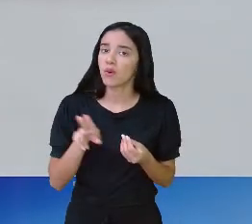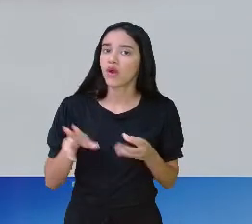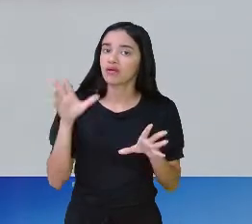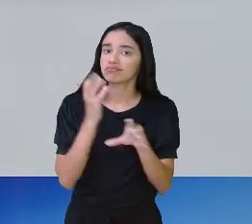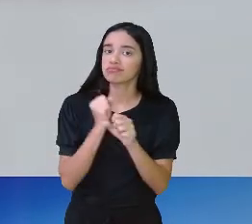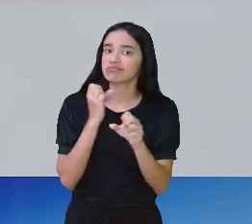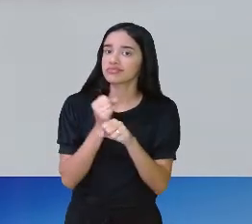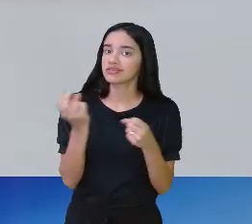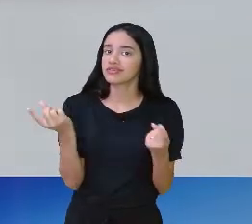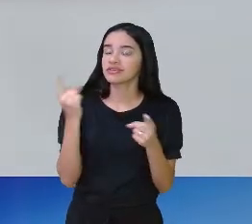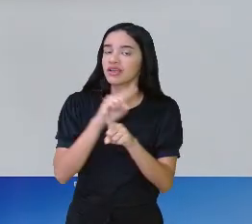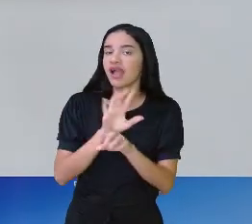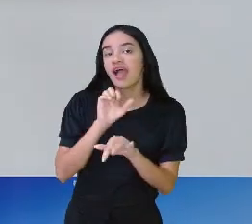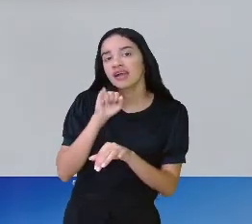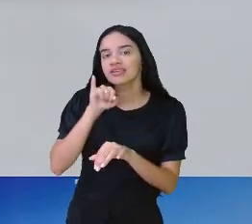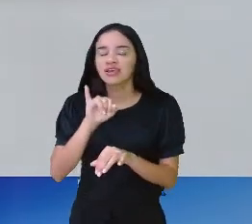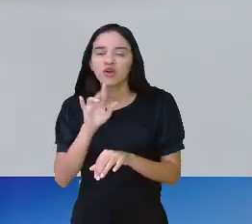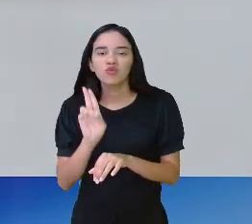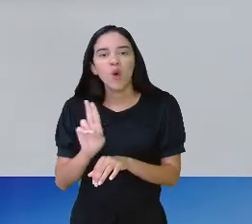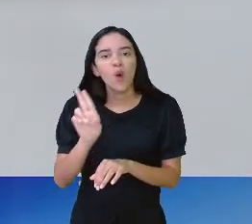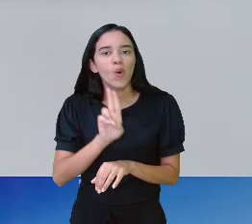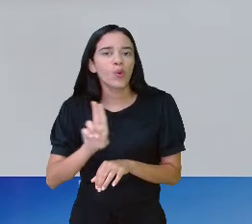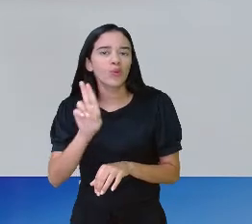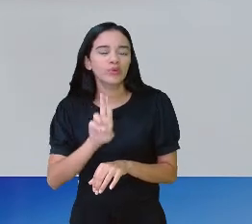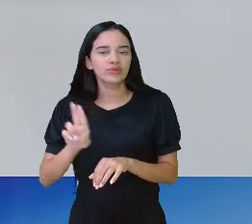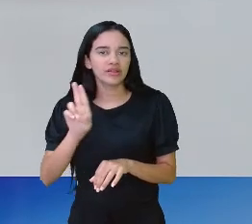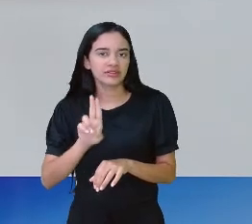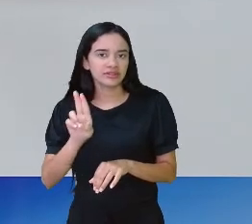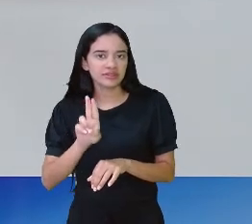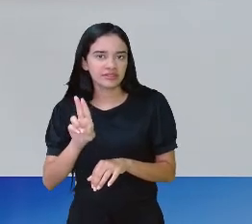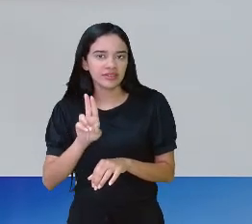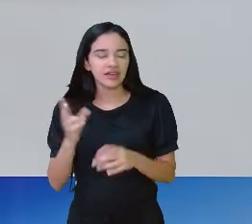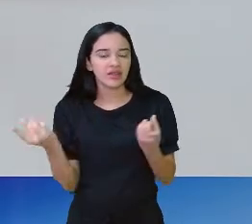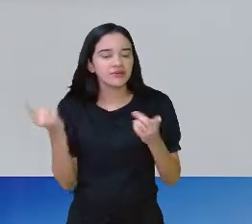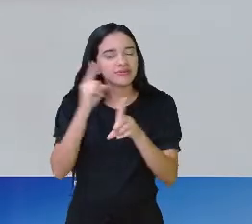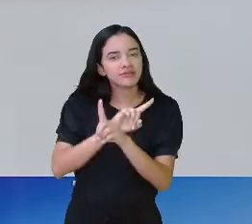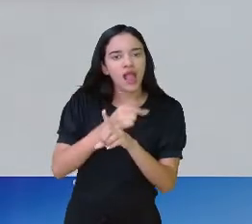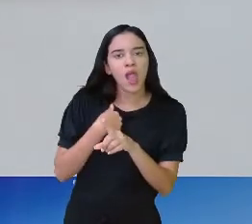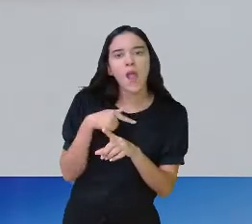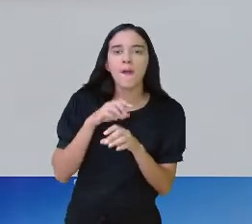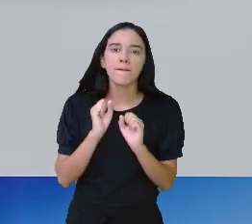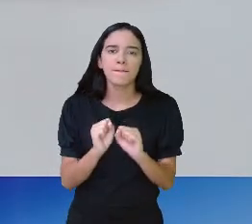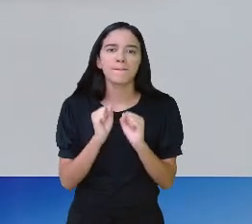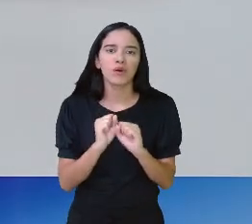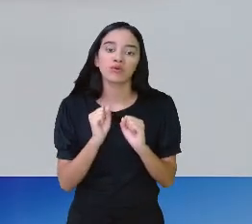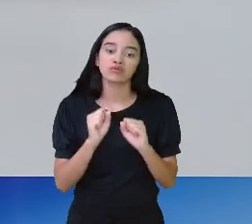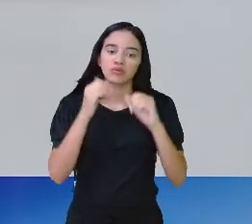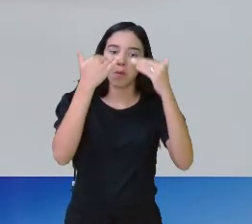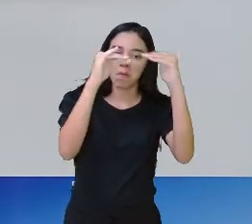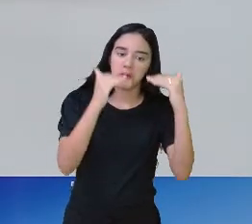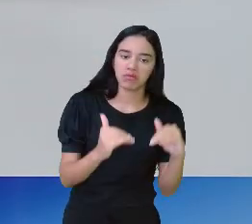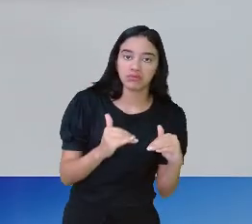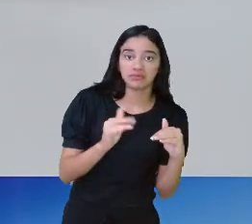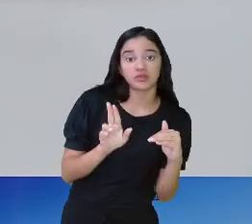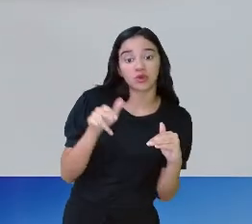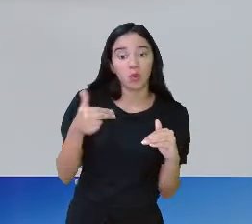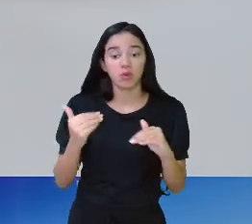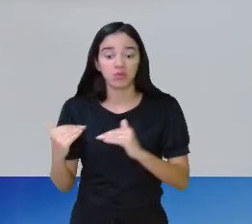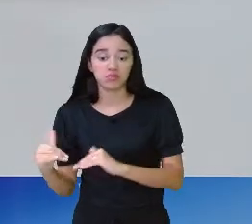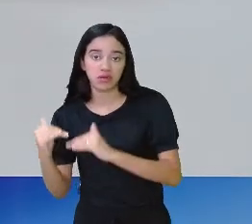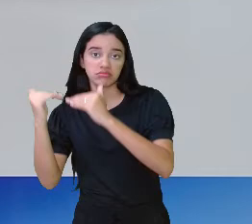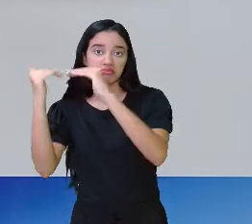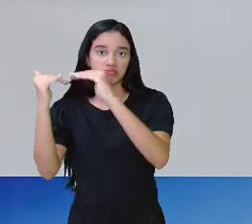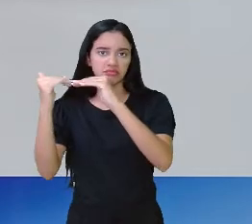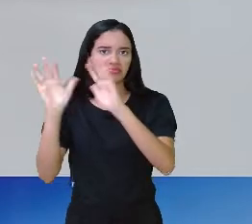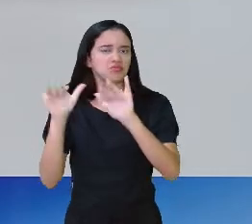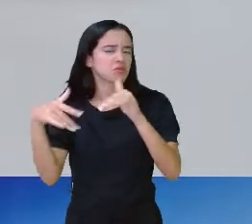operações inversas. Então, se eu vou utilizar operações inversas, eu posso fazer de cima para baixo ou de baixo